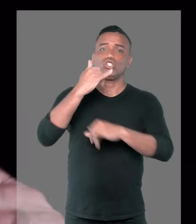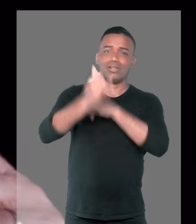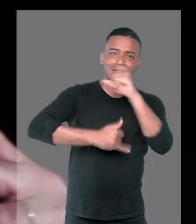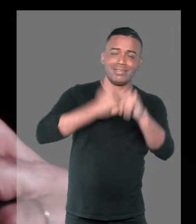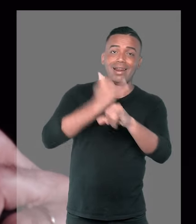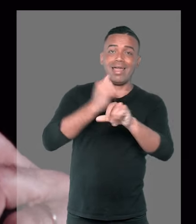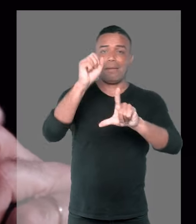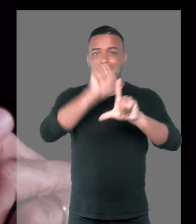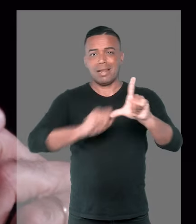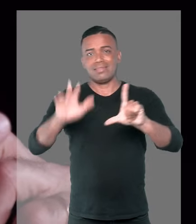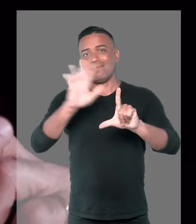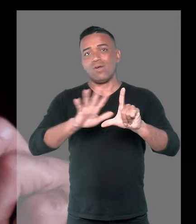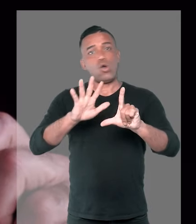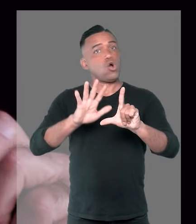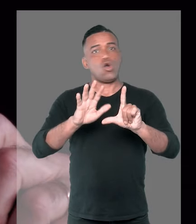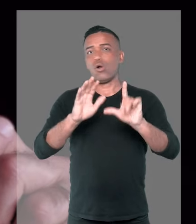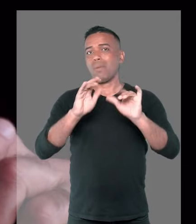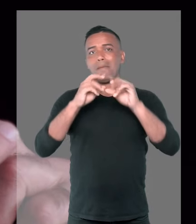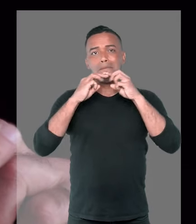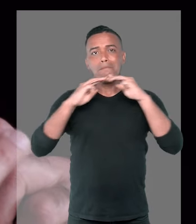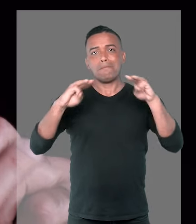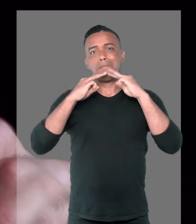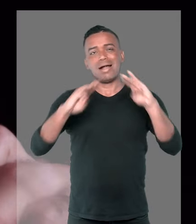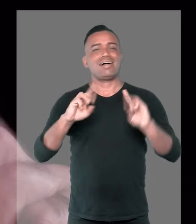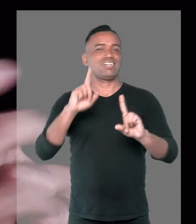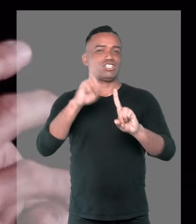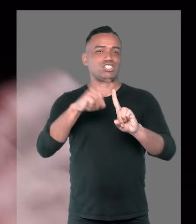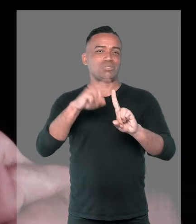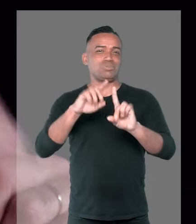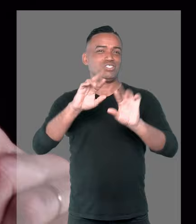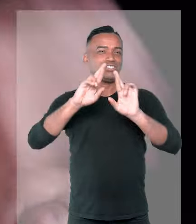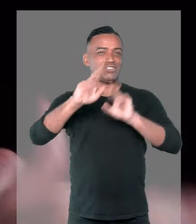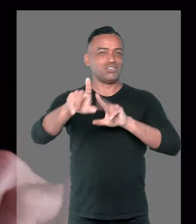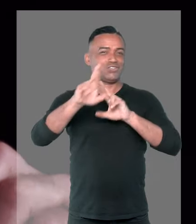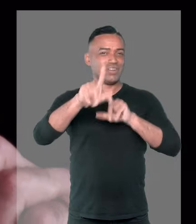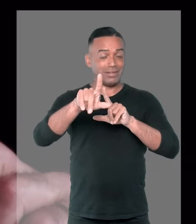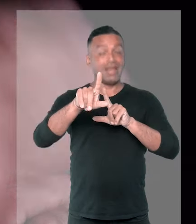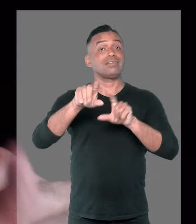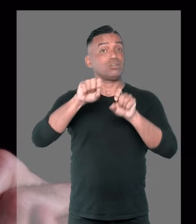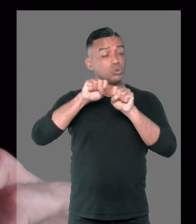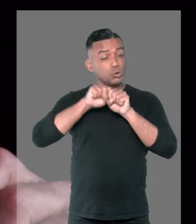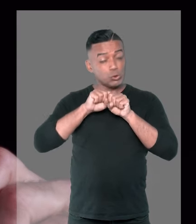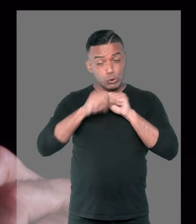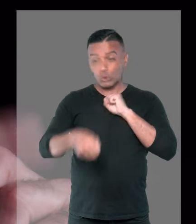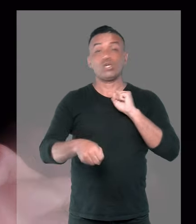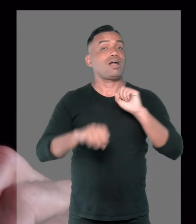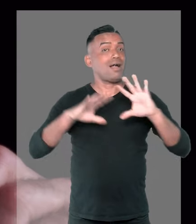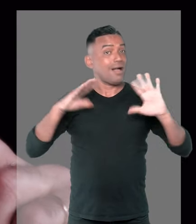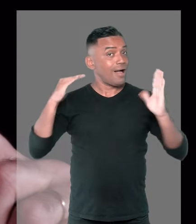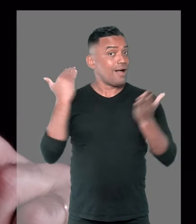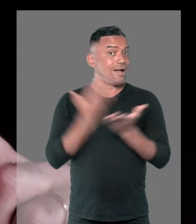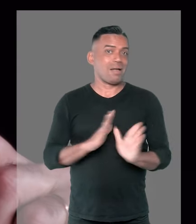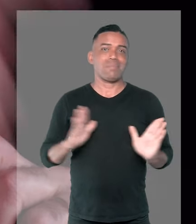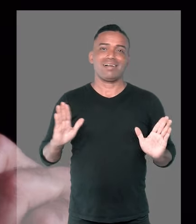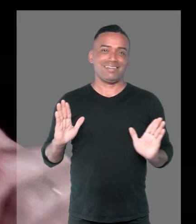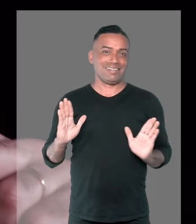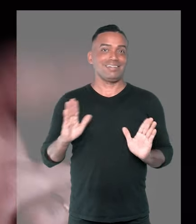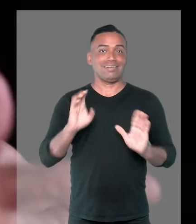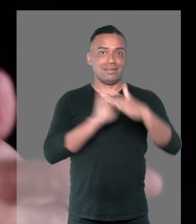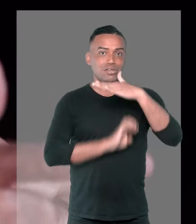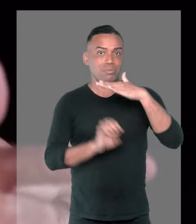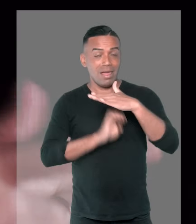plataformas elas usam um outro tipo de marketing completamente diferente e elas estão destruindo paulatinamente não só as